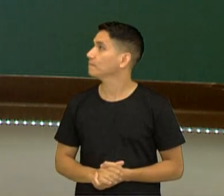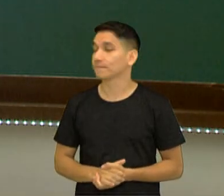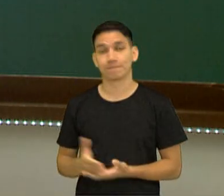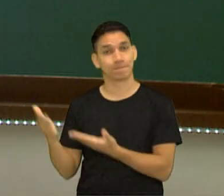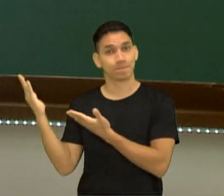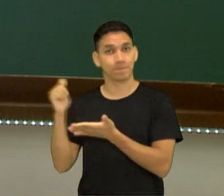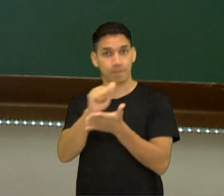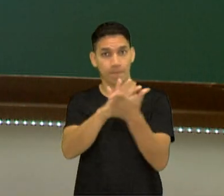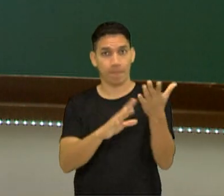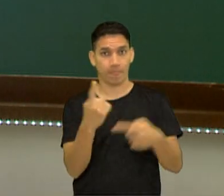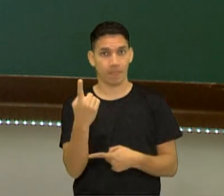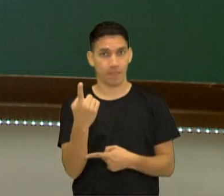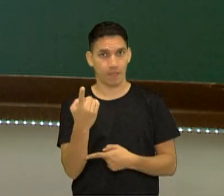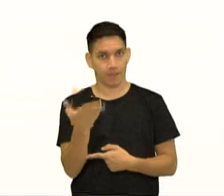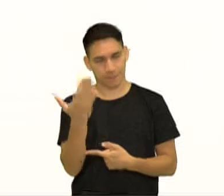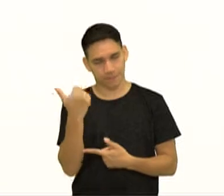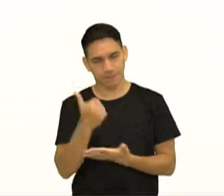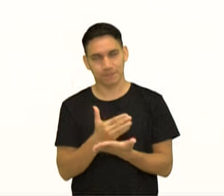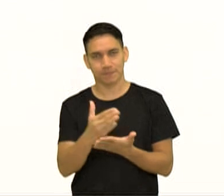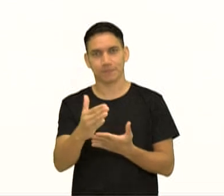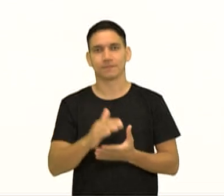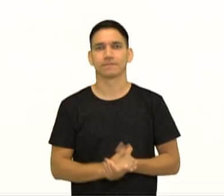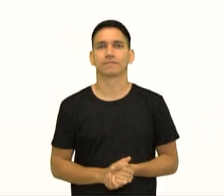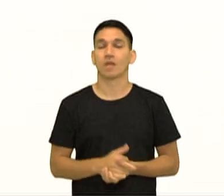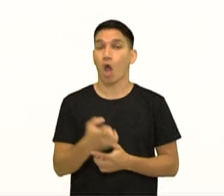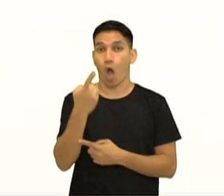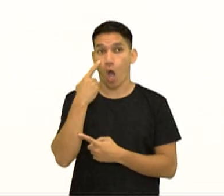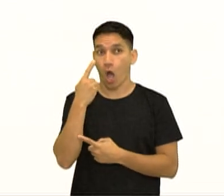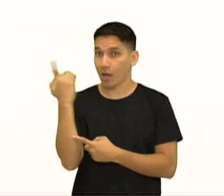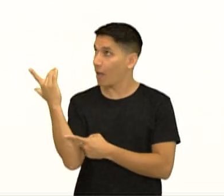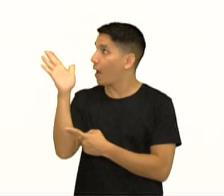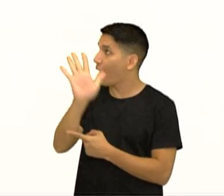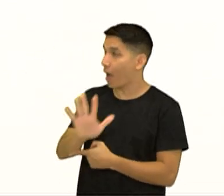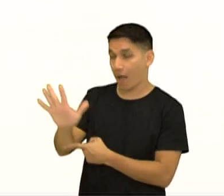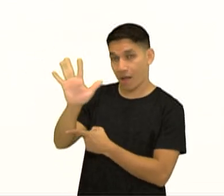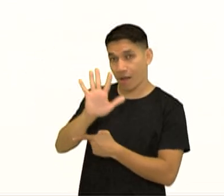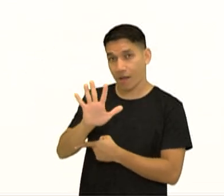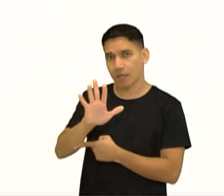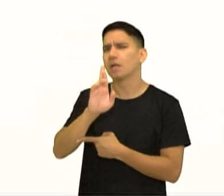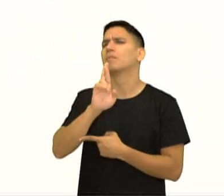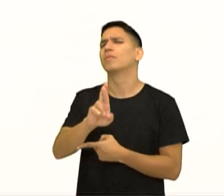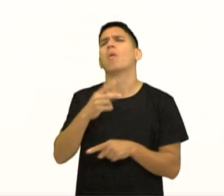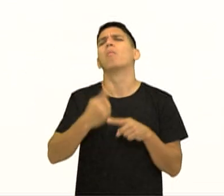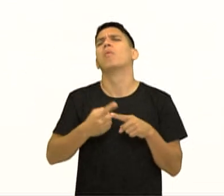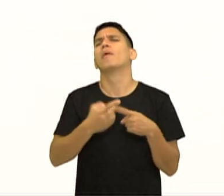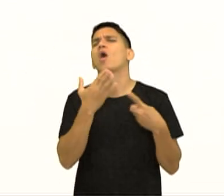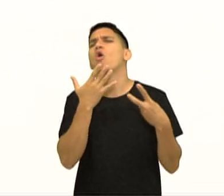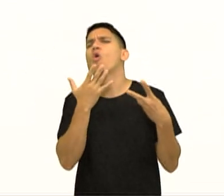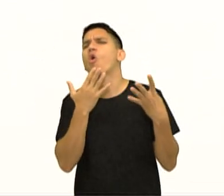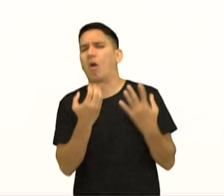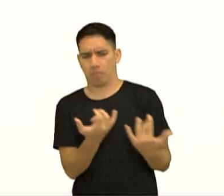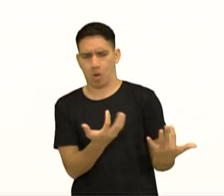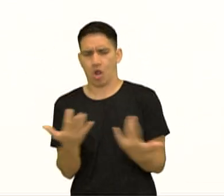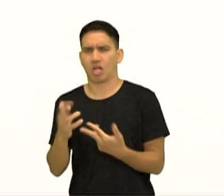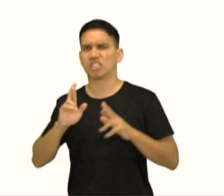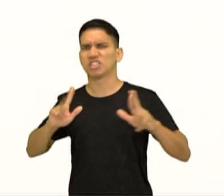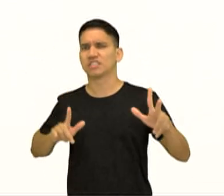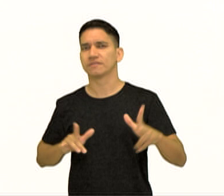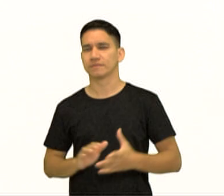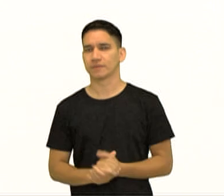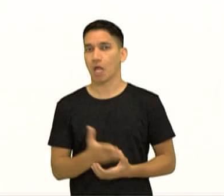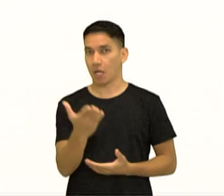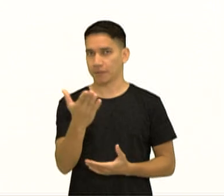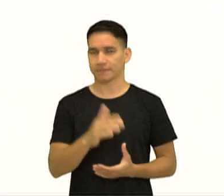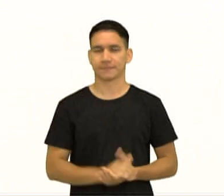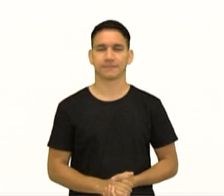Vamos fazer a atividade 1 agora? Observe a imagem a seguir e responda, por que as cores das chamas são diferentes? Agora é